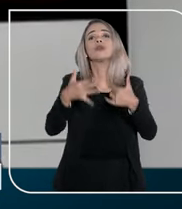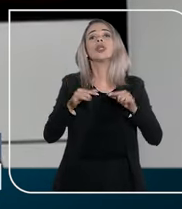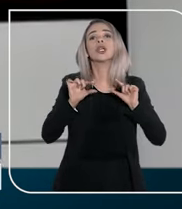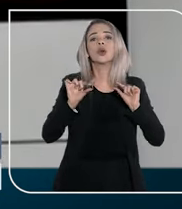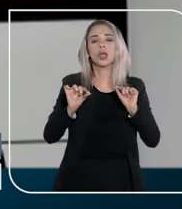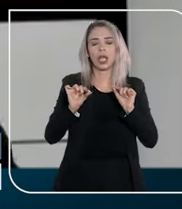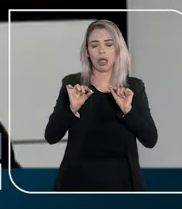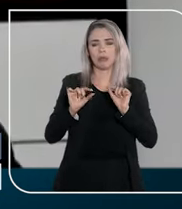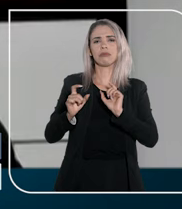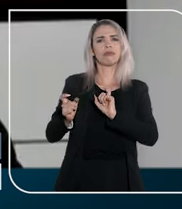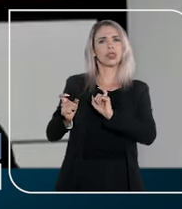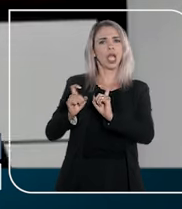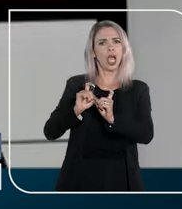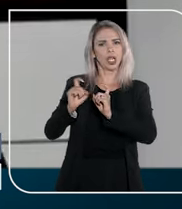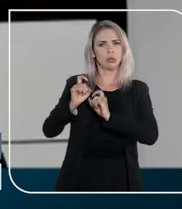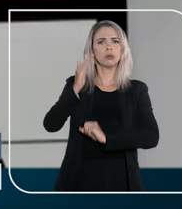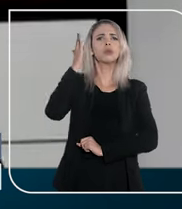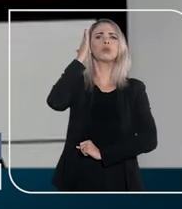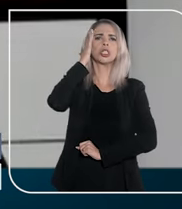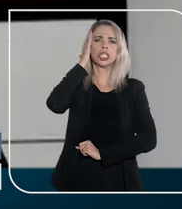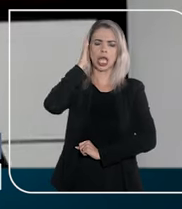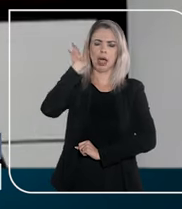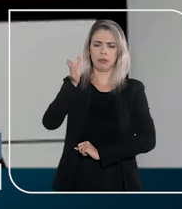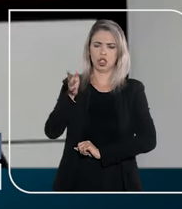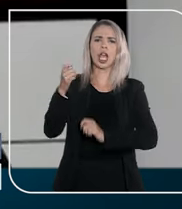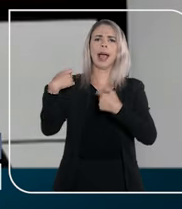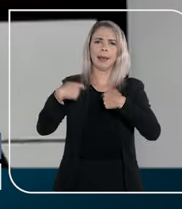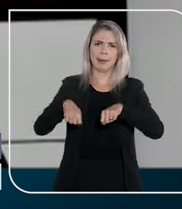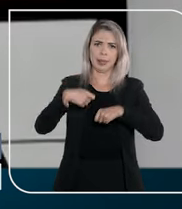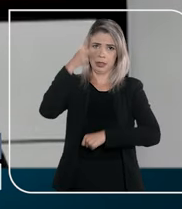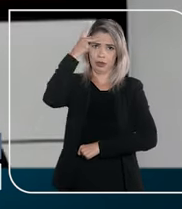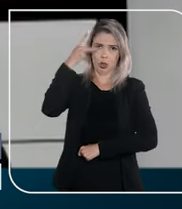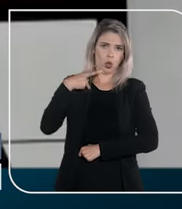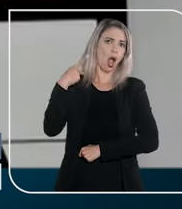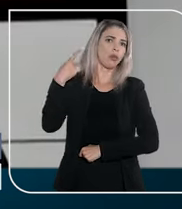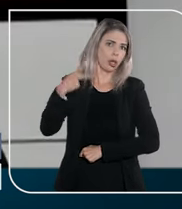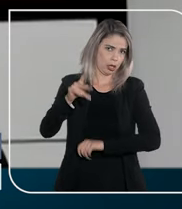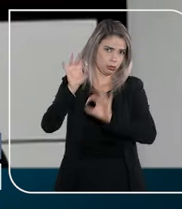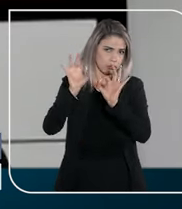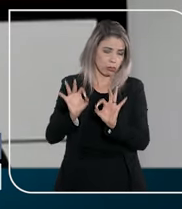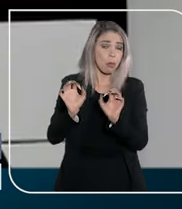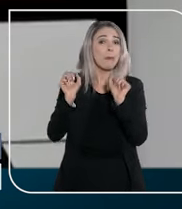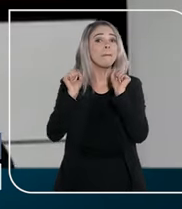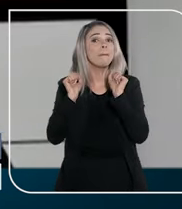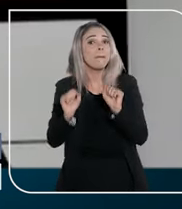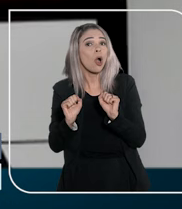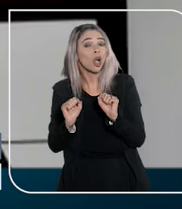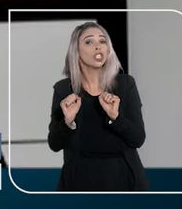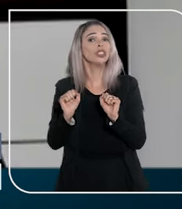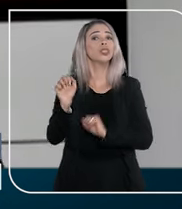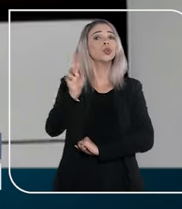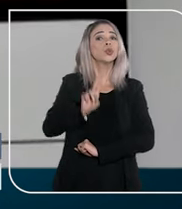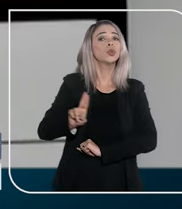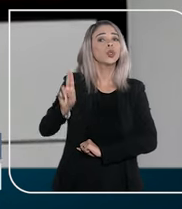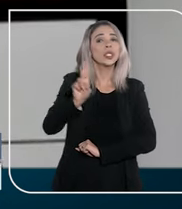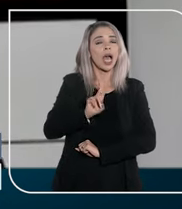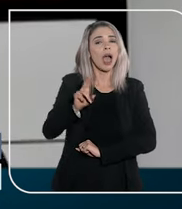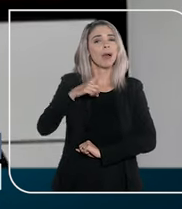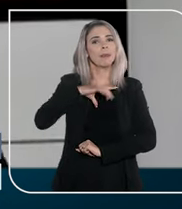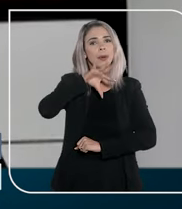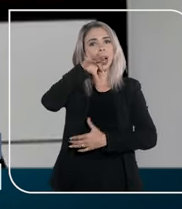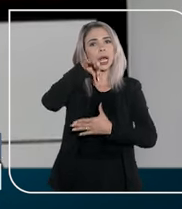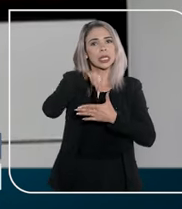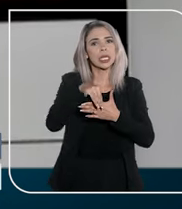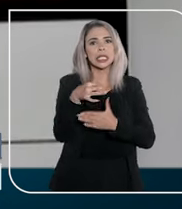a administração, que sabe, evidentemente, da sua necessidade, poderá utilizar-se do anexo 2º